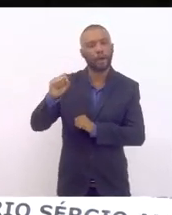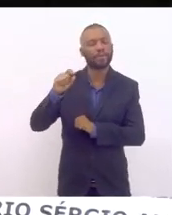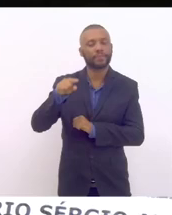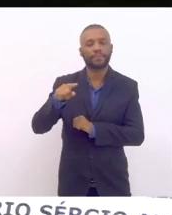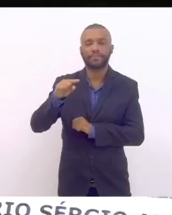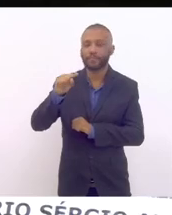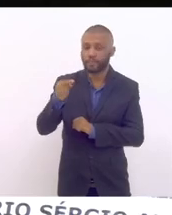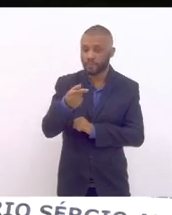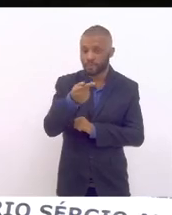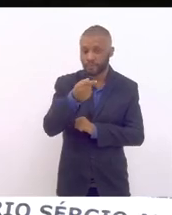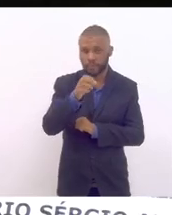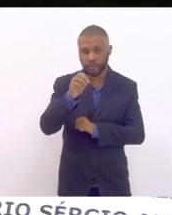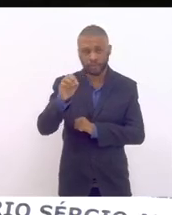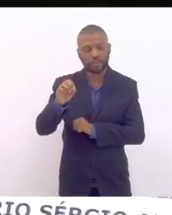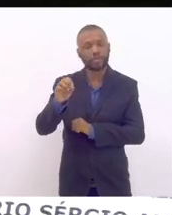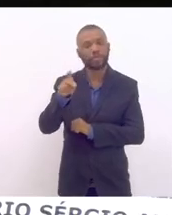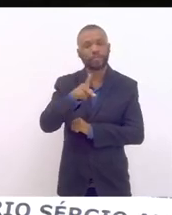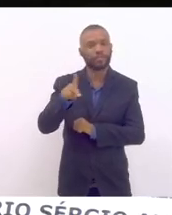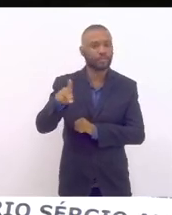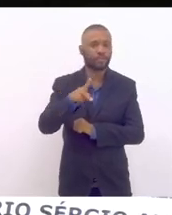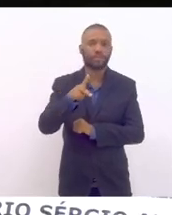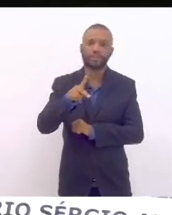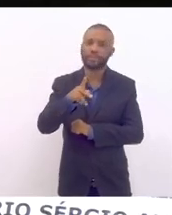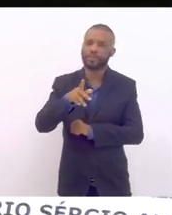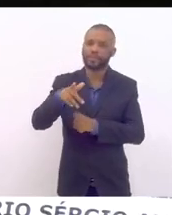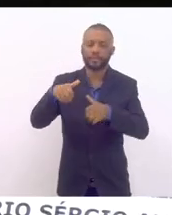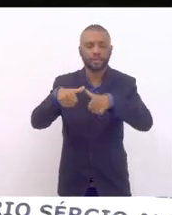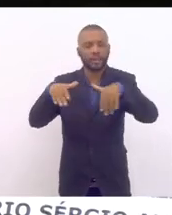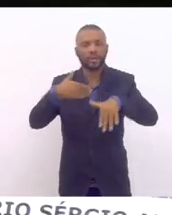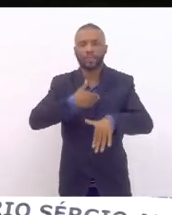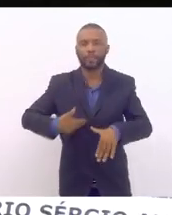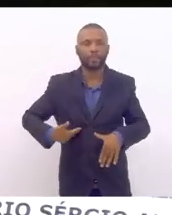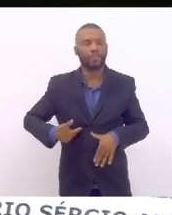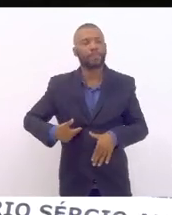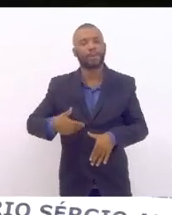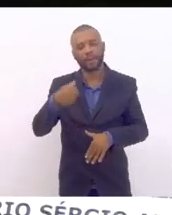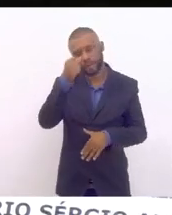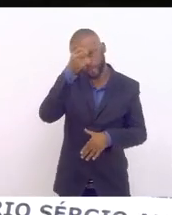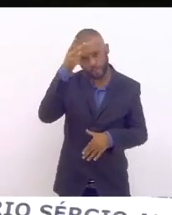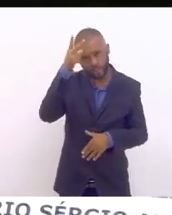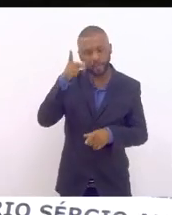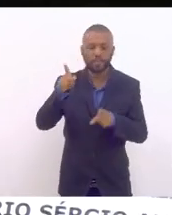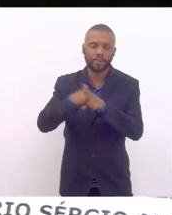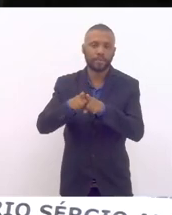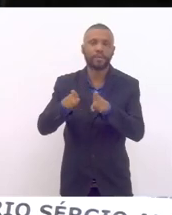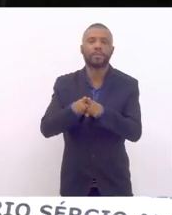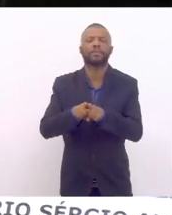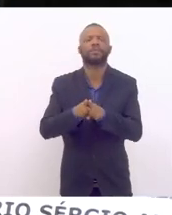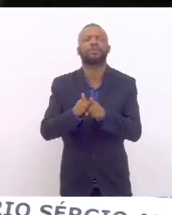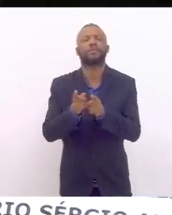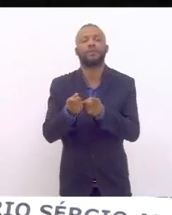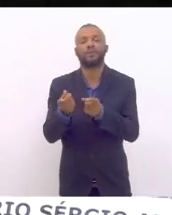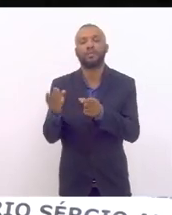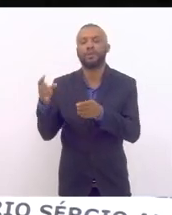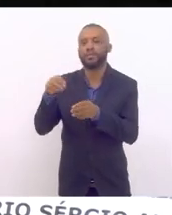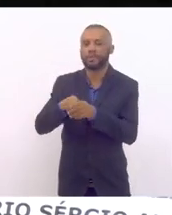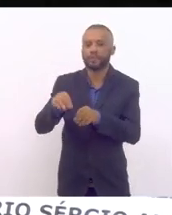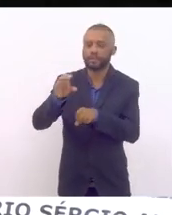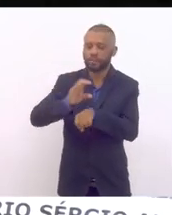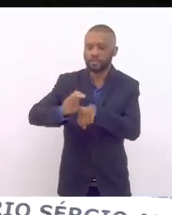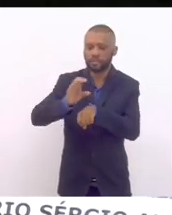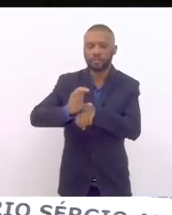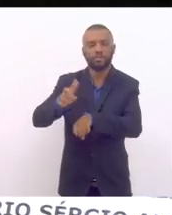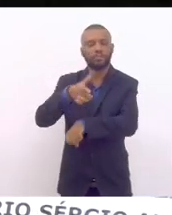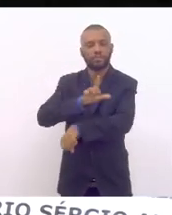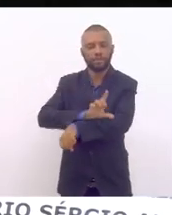1.700 professores da rede pública estadual e municipal no curso de